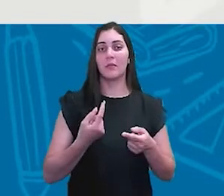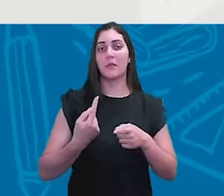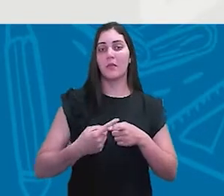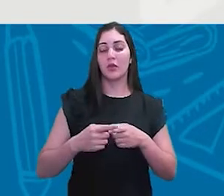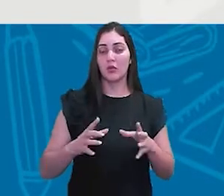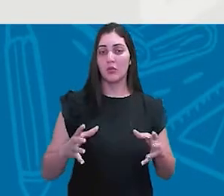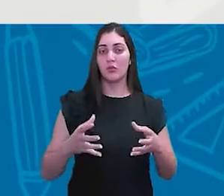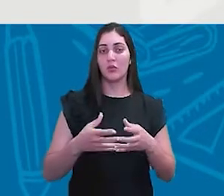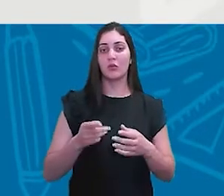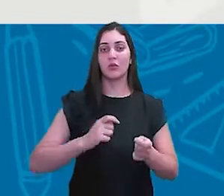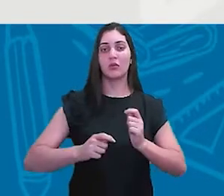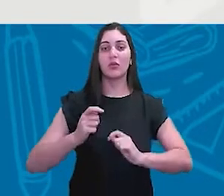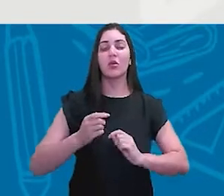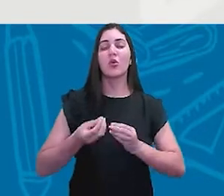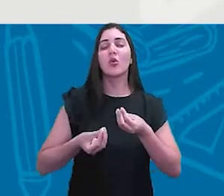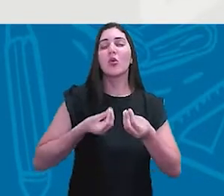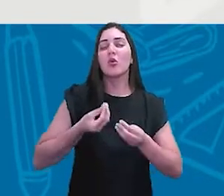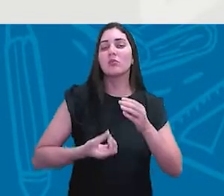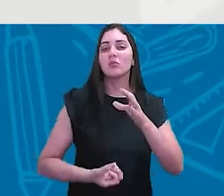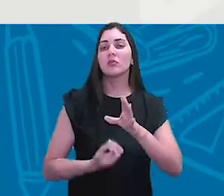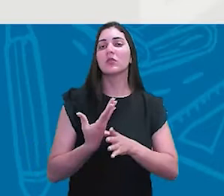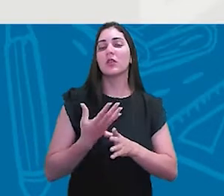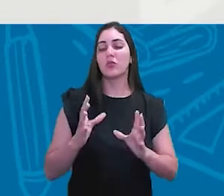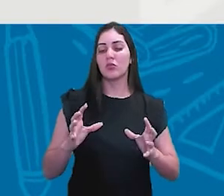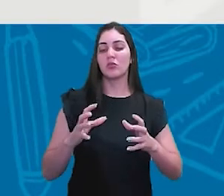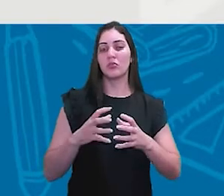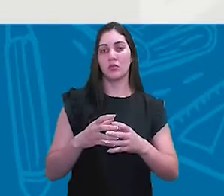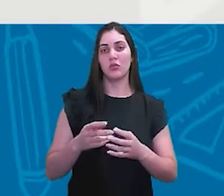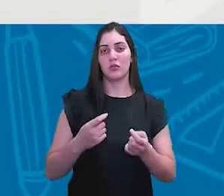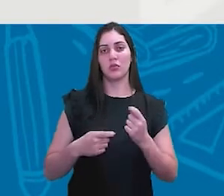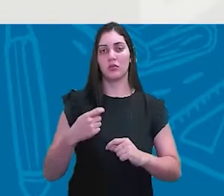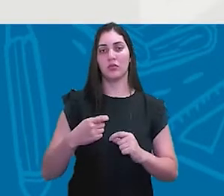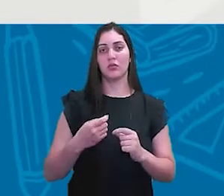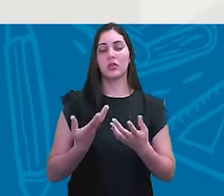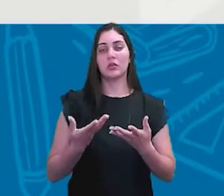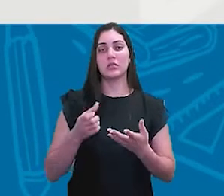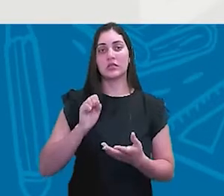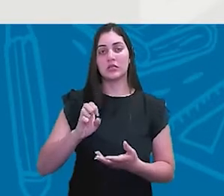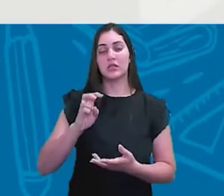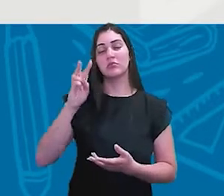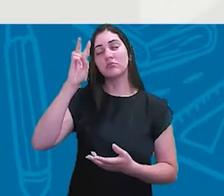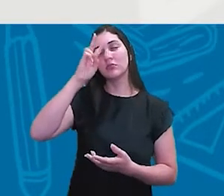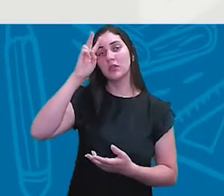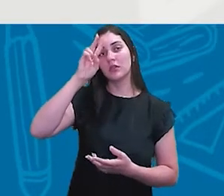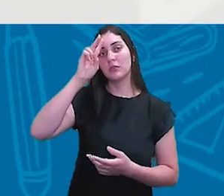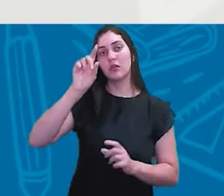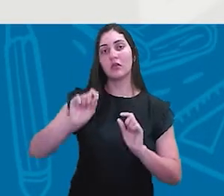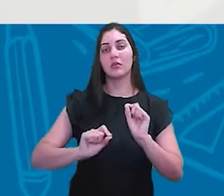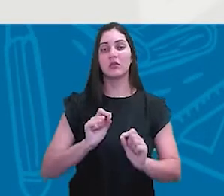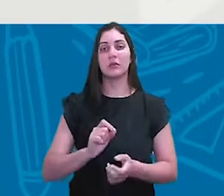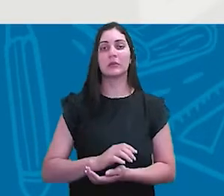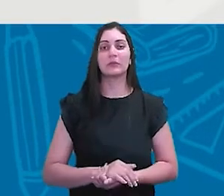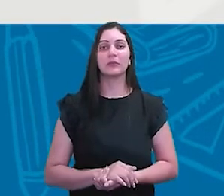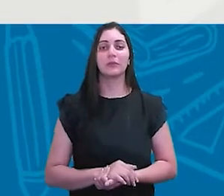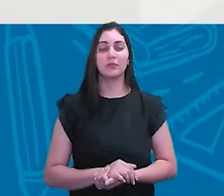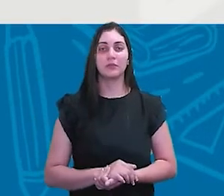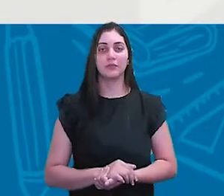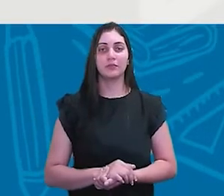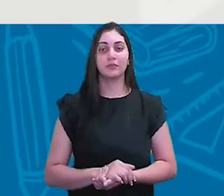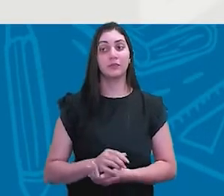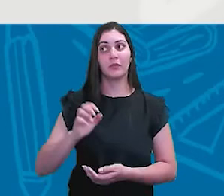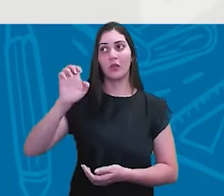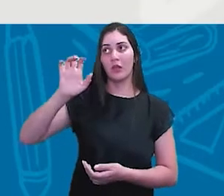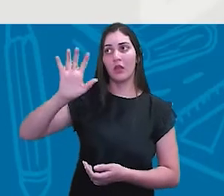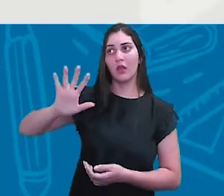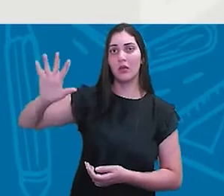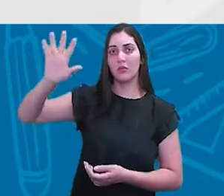né? Lembrando um pouco, né? Como foi que surgiram, né, a questão dos blocos econômicos, né? Se você lembrar, né? A